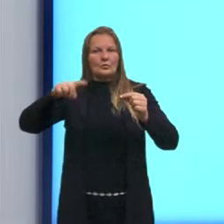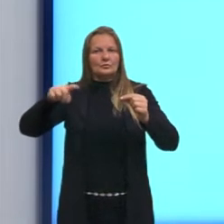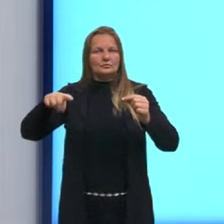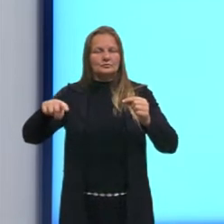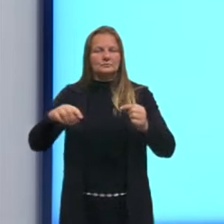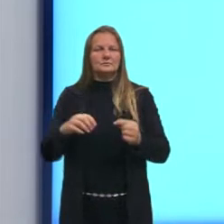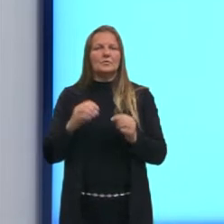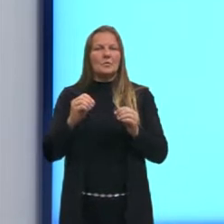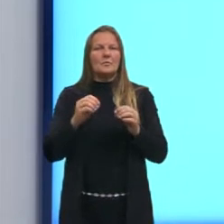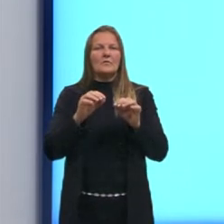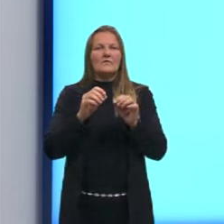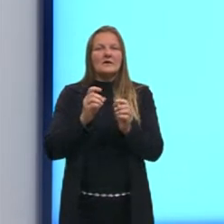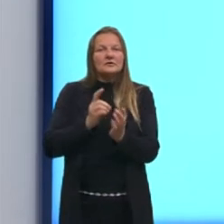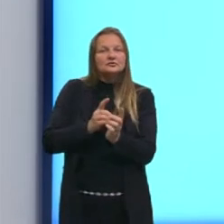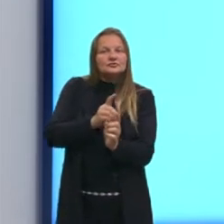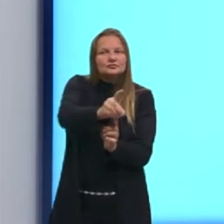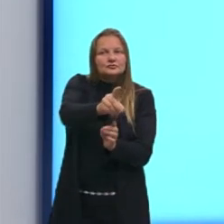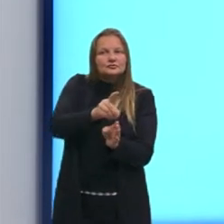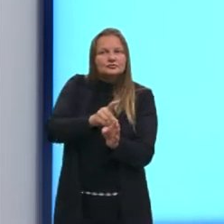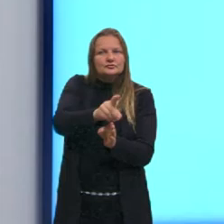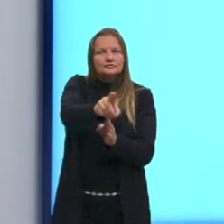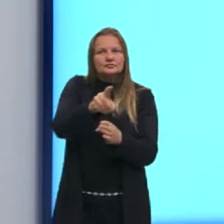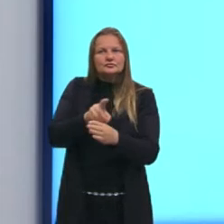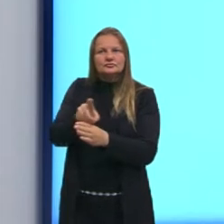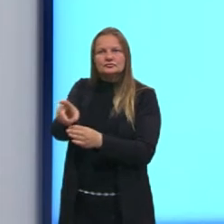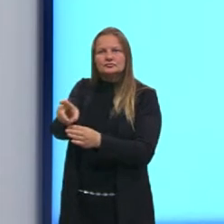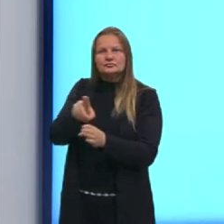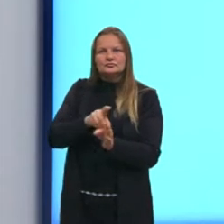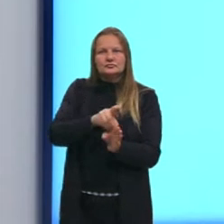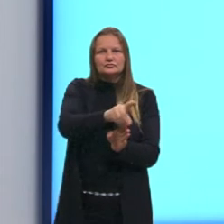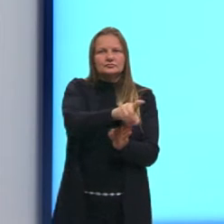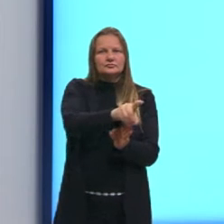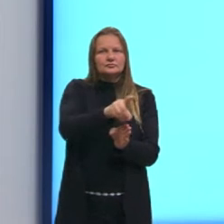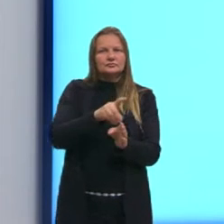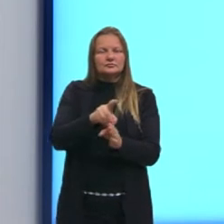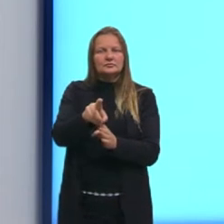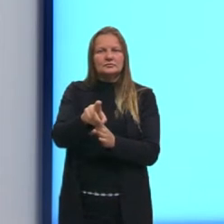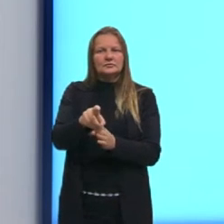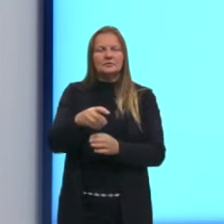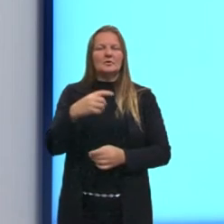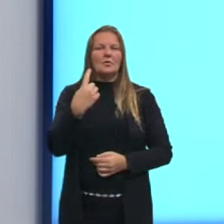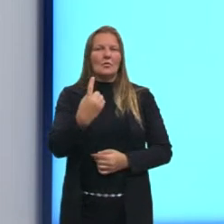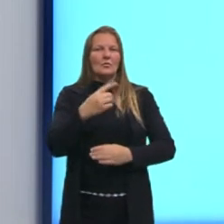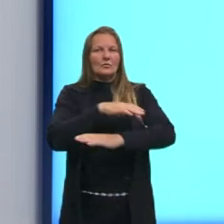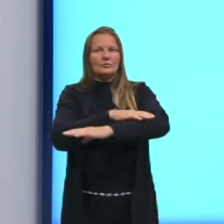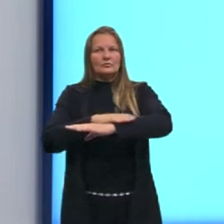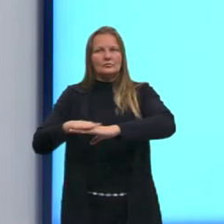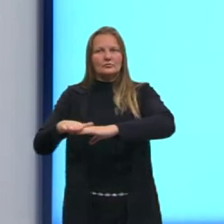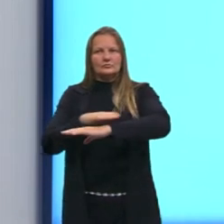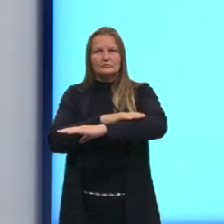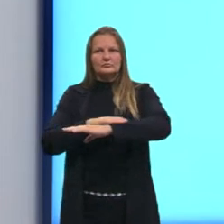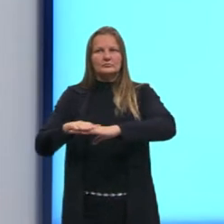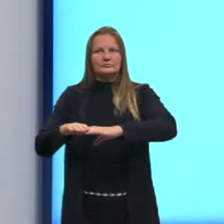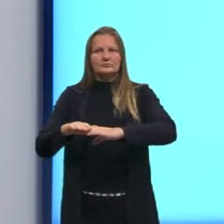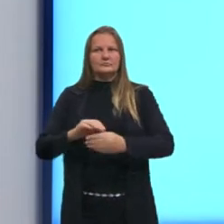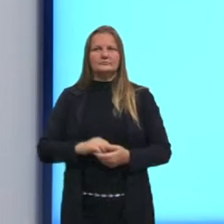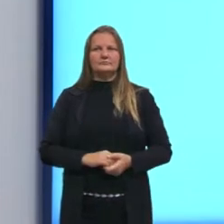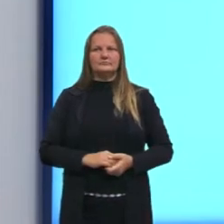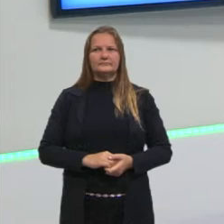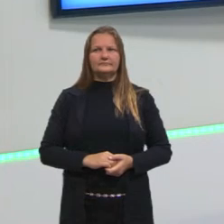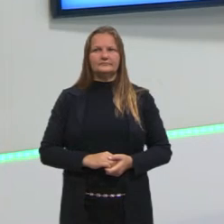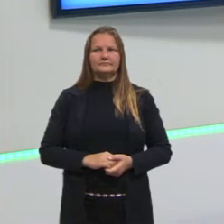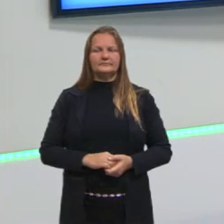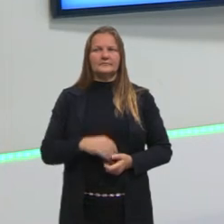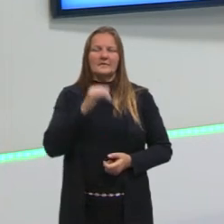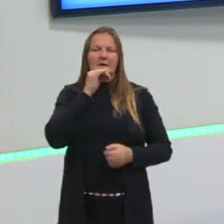determinar a direção da propagação da perturbação em uma coordenada. Então a gente pode usar, como vocês